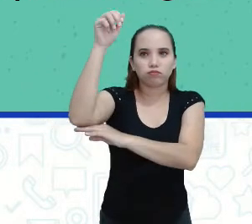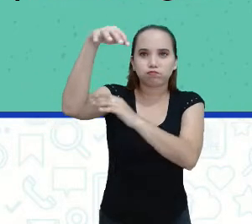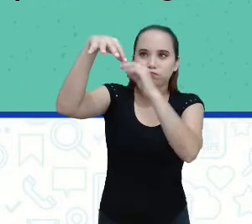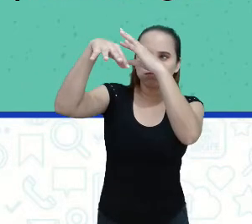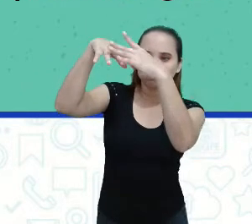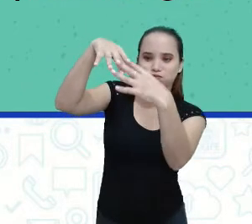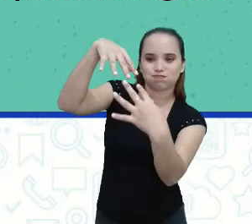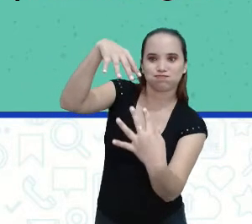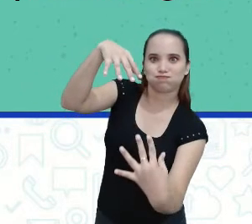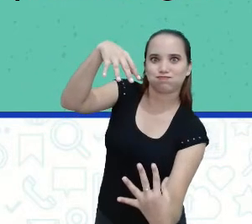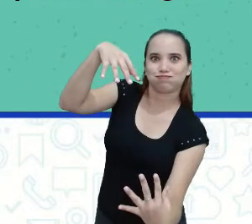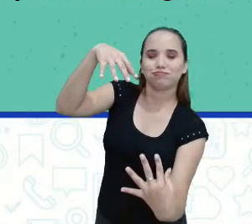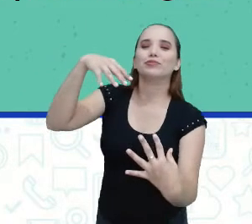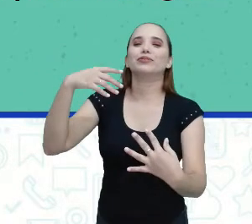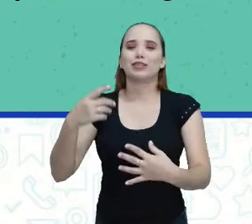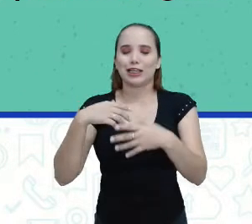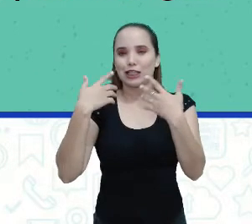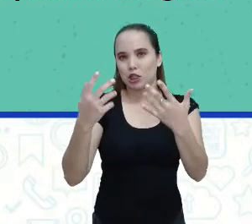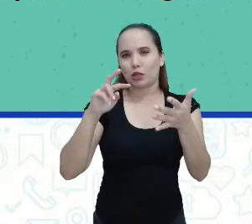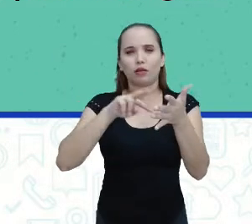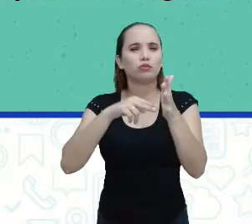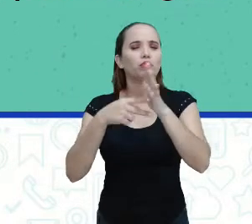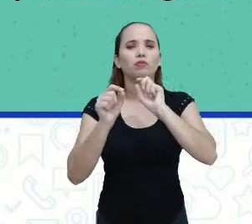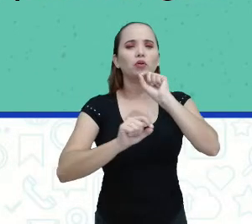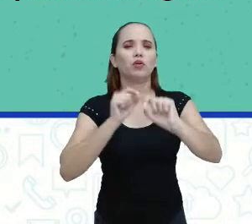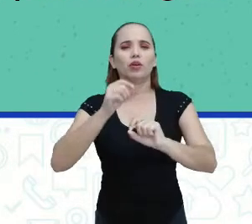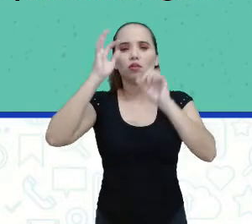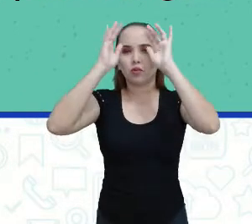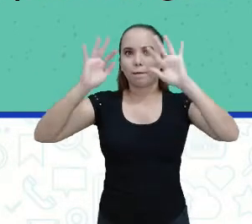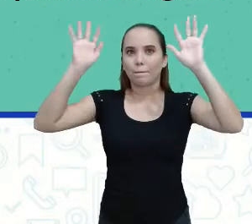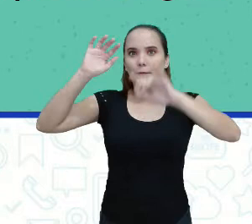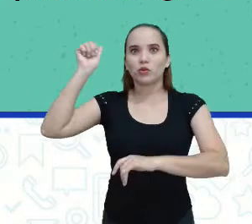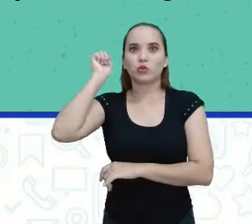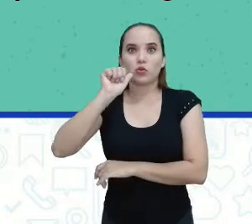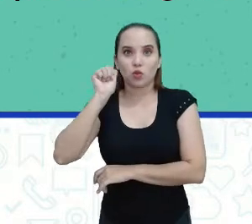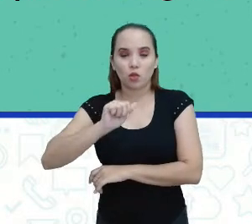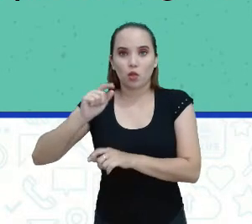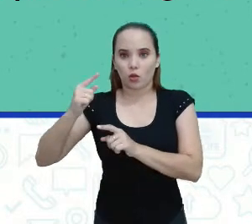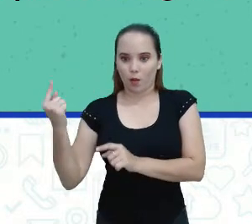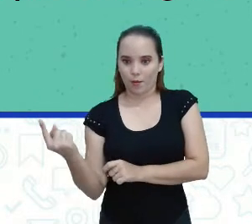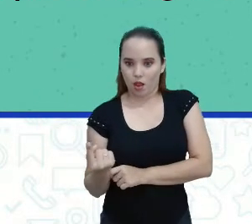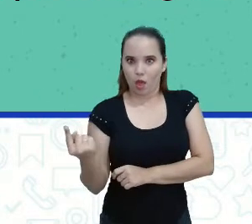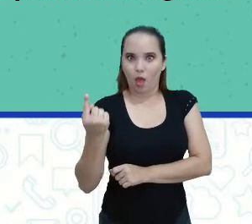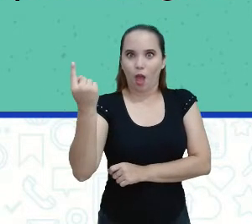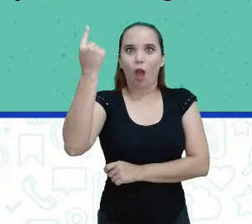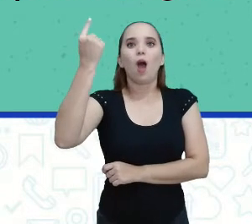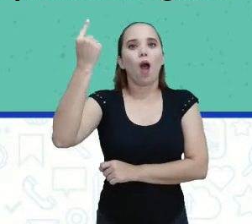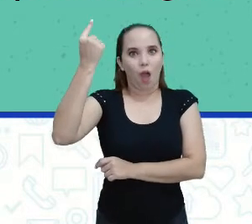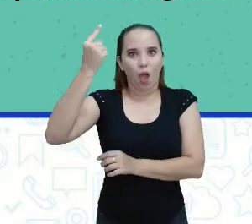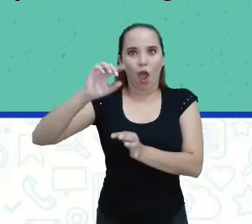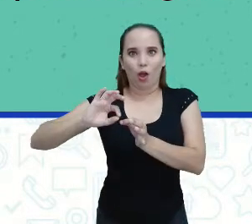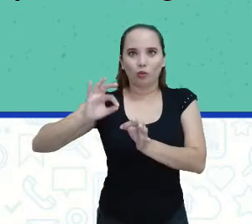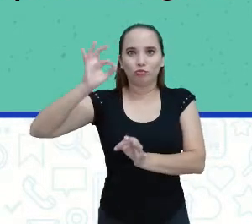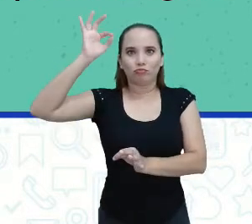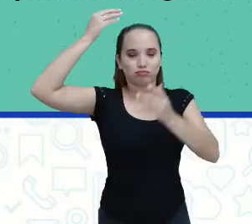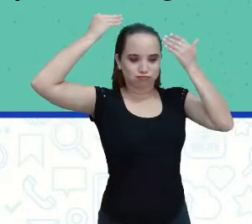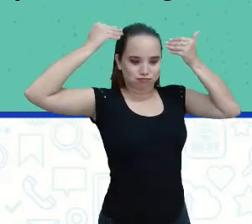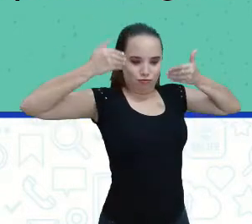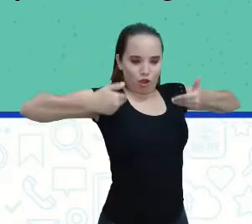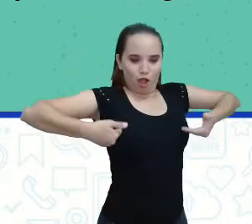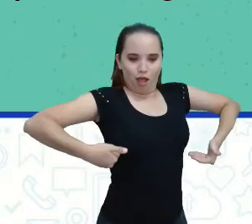esguia, ou seja, magra, comprida, como uma palmeira, mas aqui a gente tem esse processo de comparação, que é essa figura